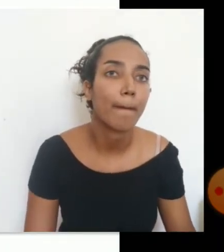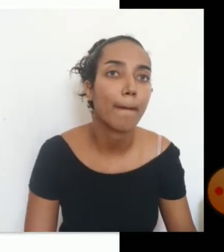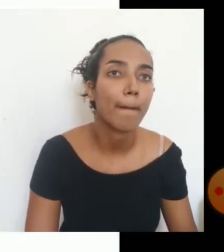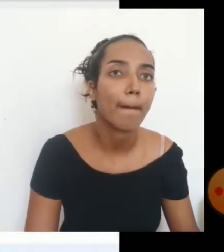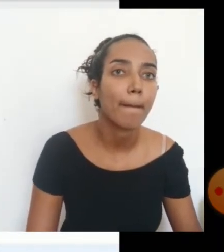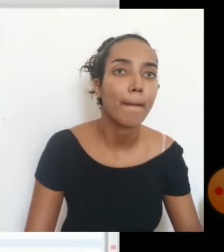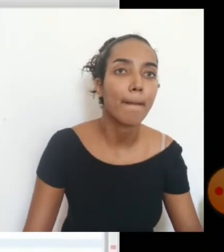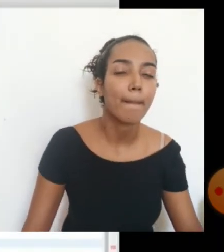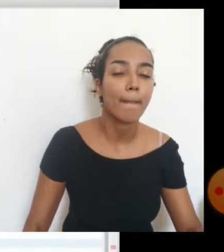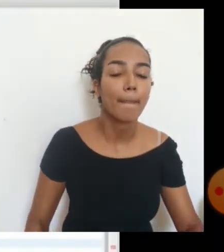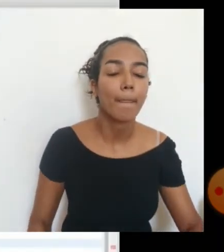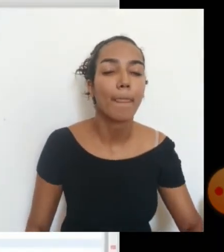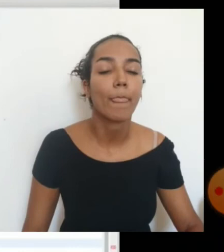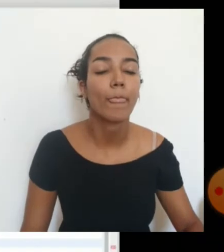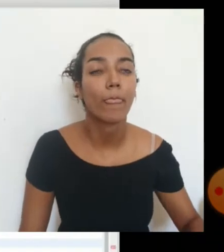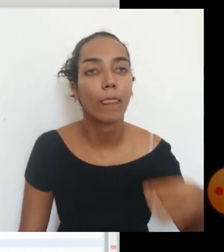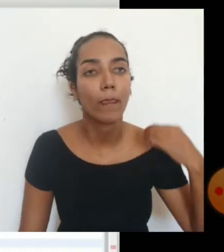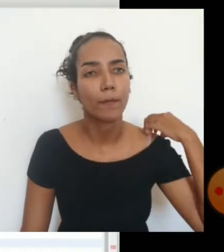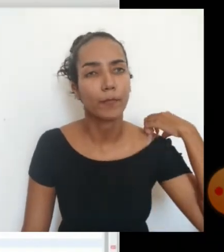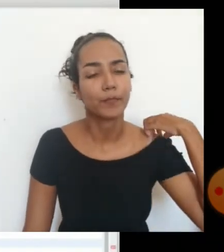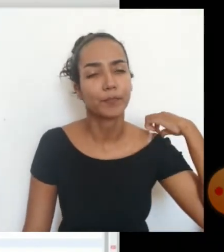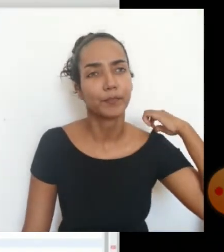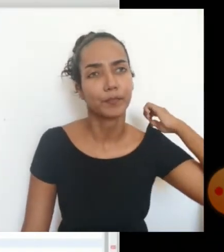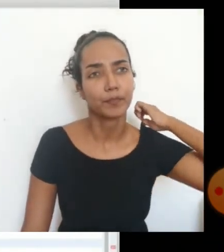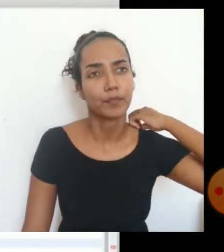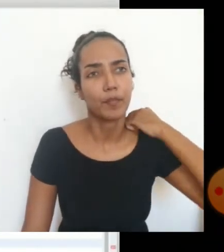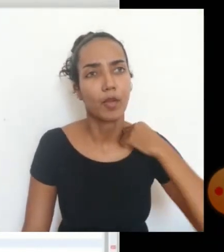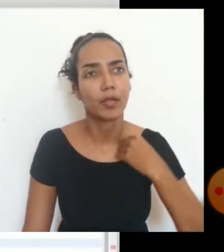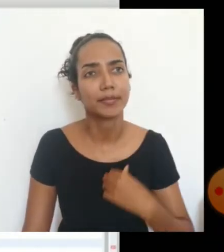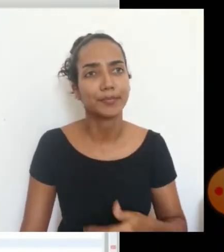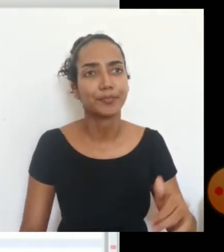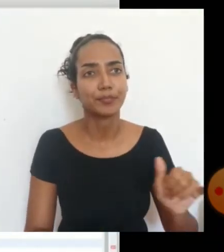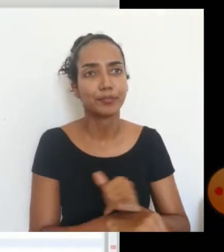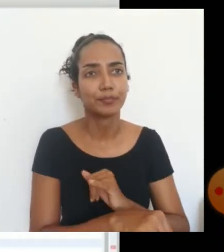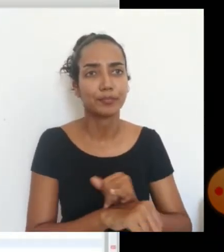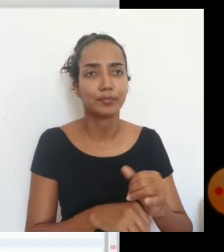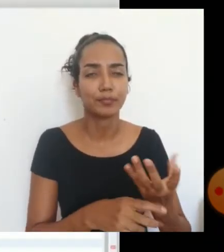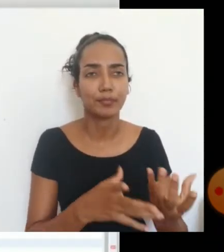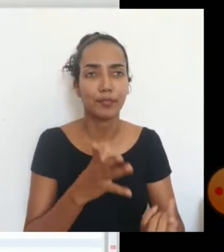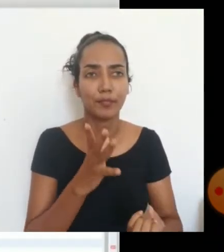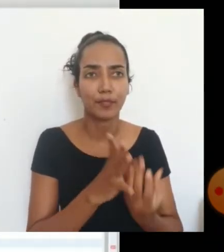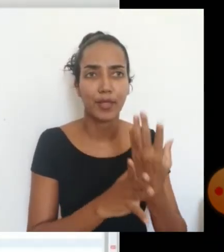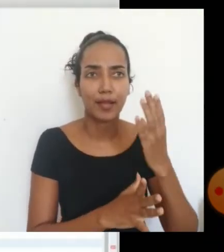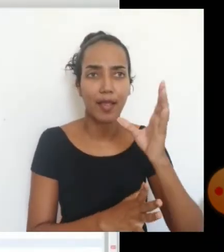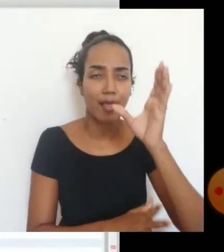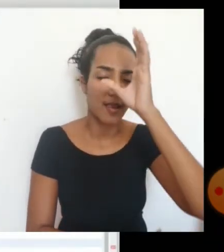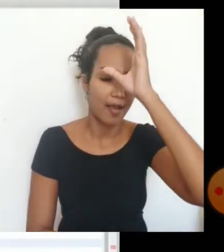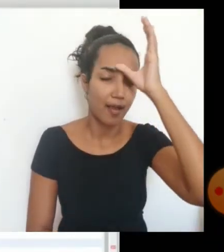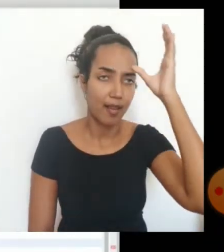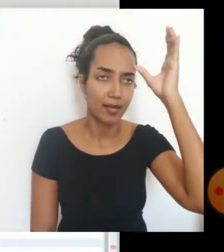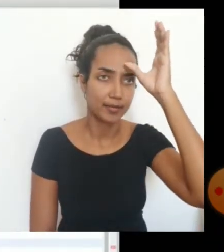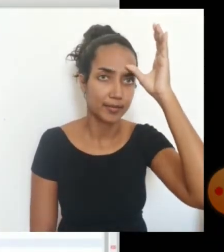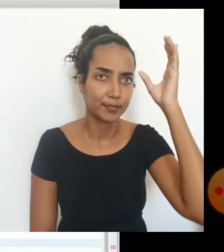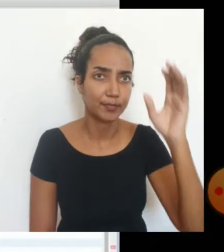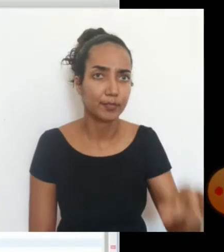Ou seja, eu vou passar aqui José, vou passar aqui o e-mail,